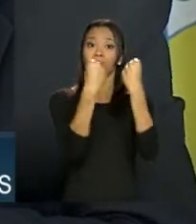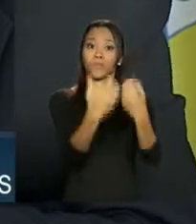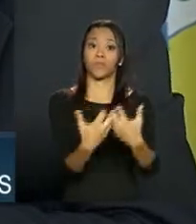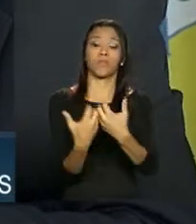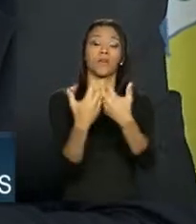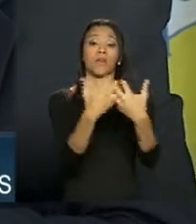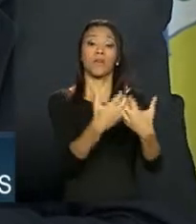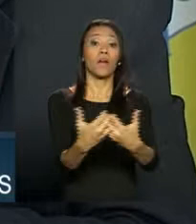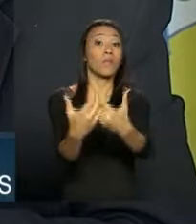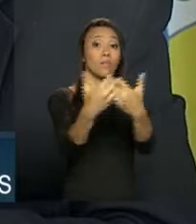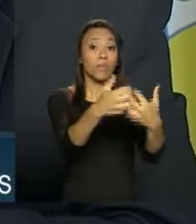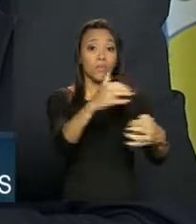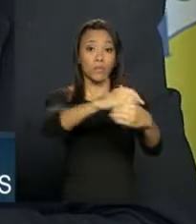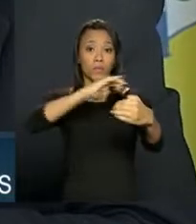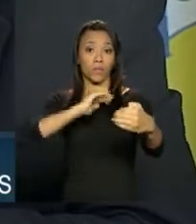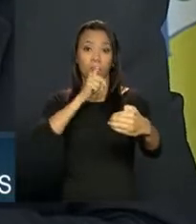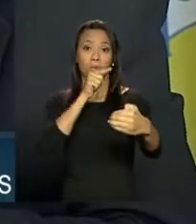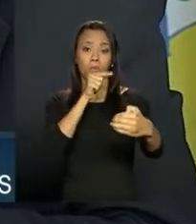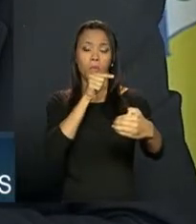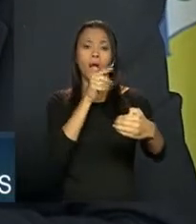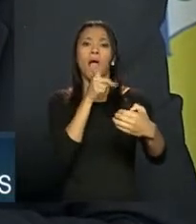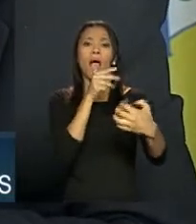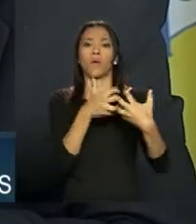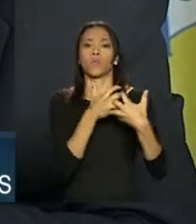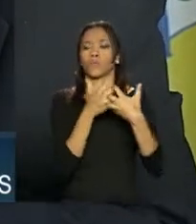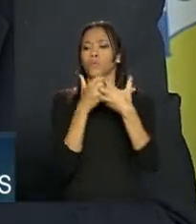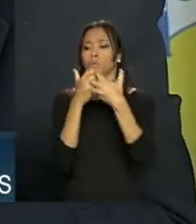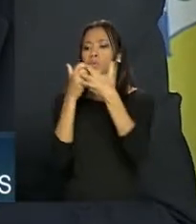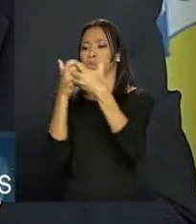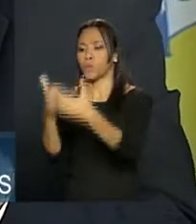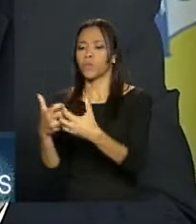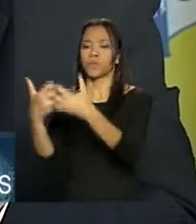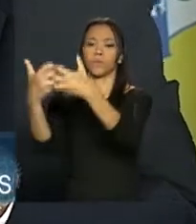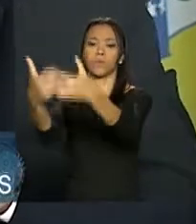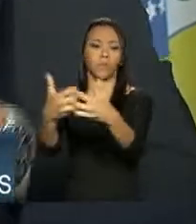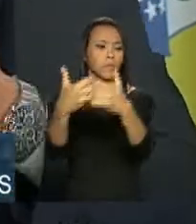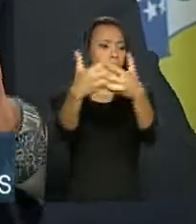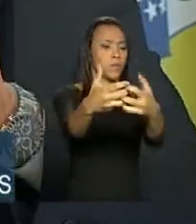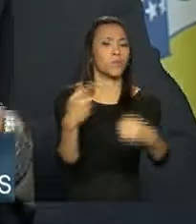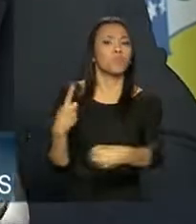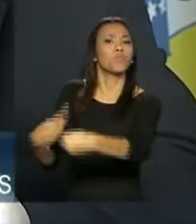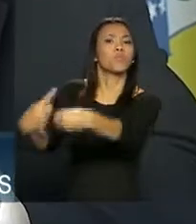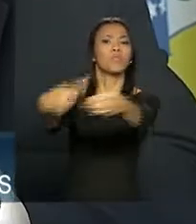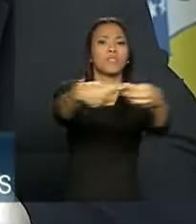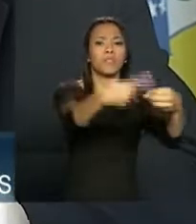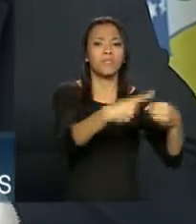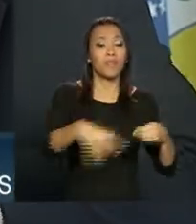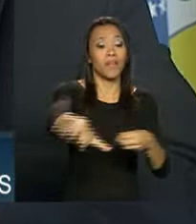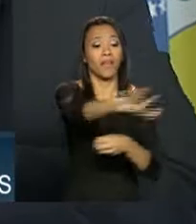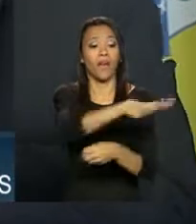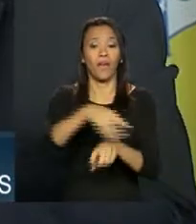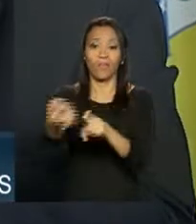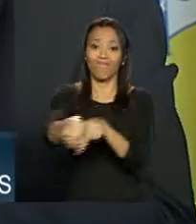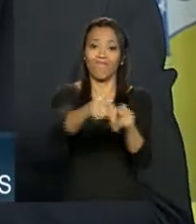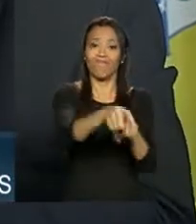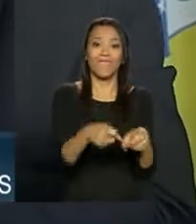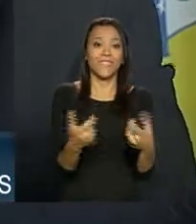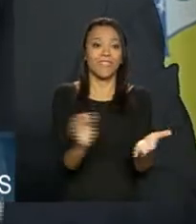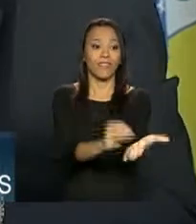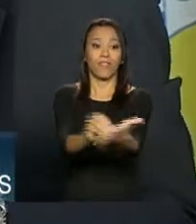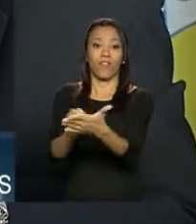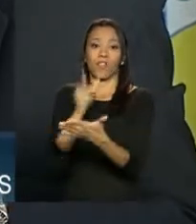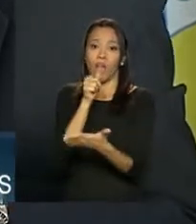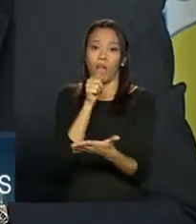abastecendo de água todos aqueles municípios em áreas rurais que têm tido dificuldade que nós